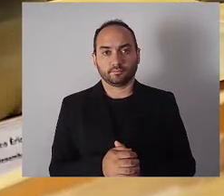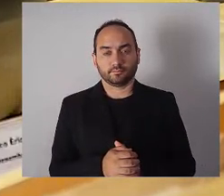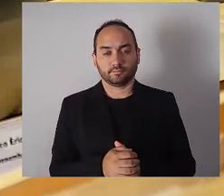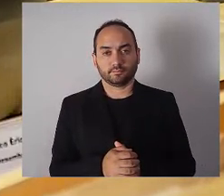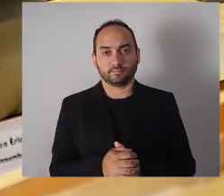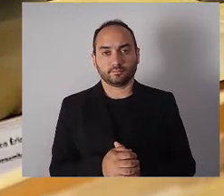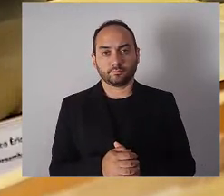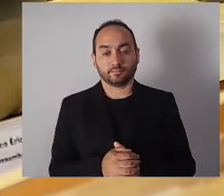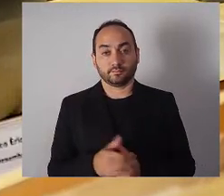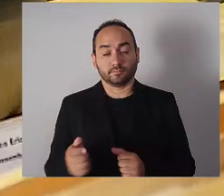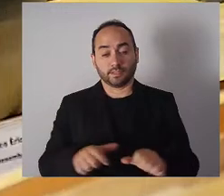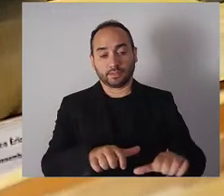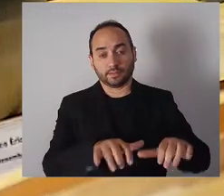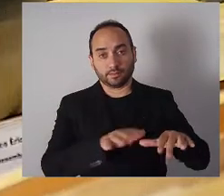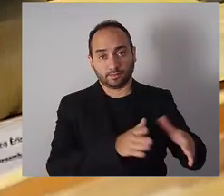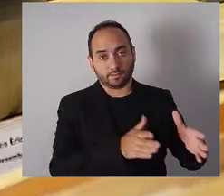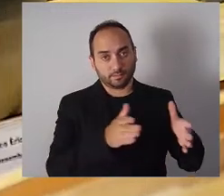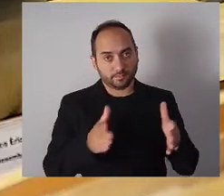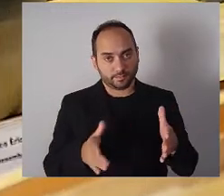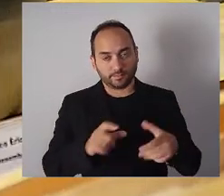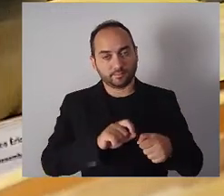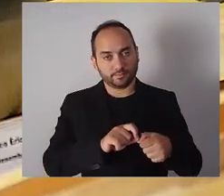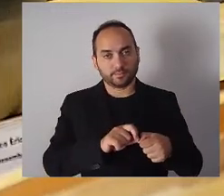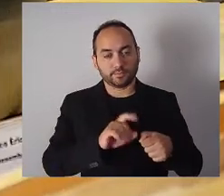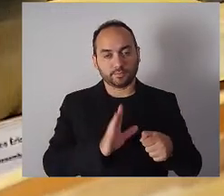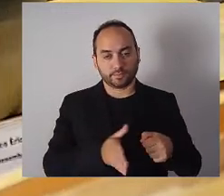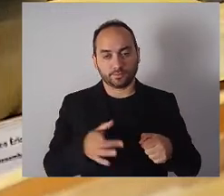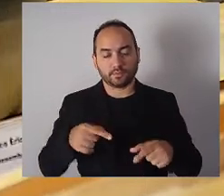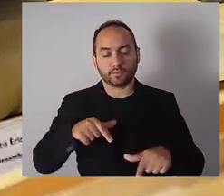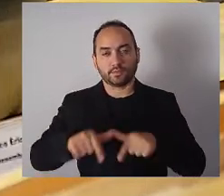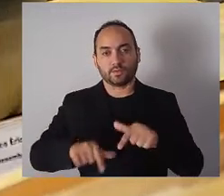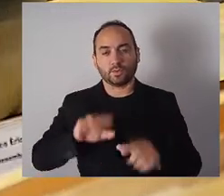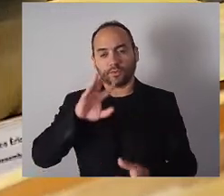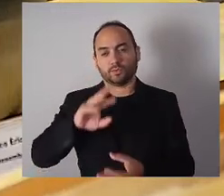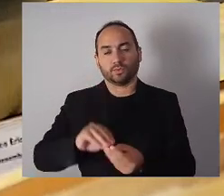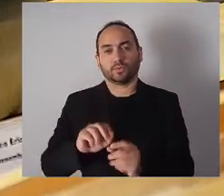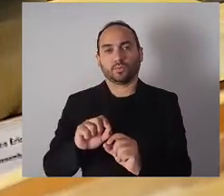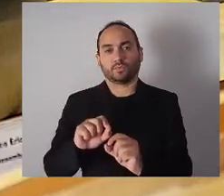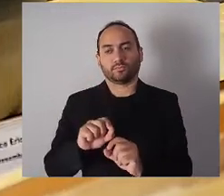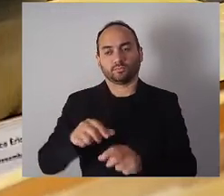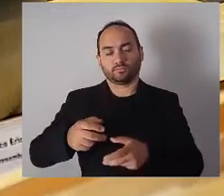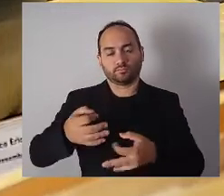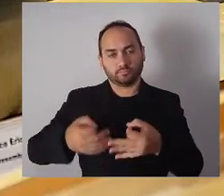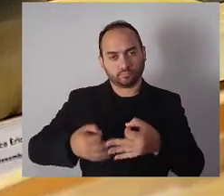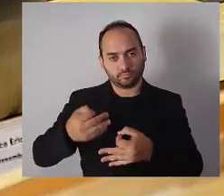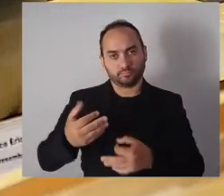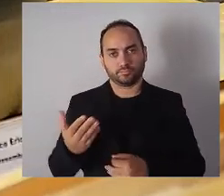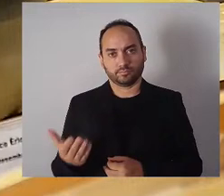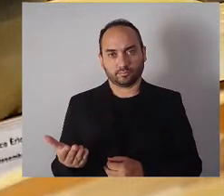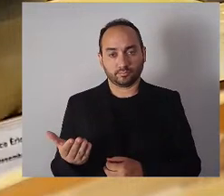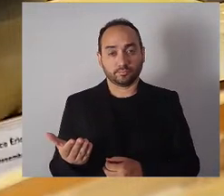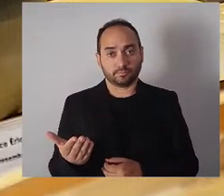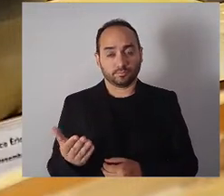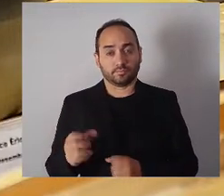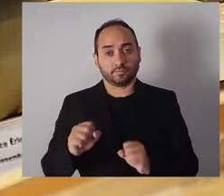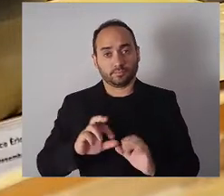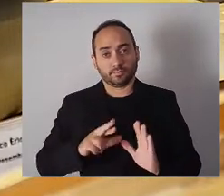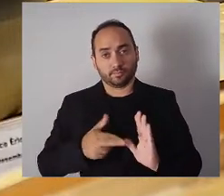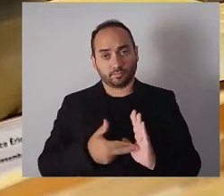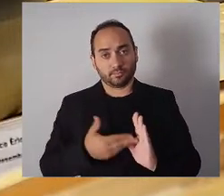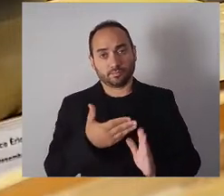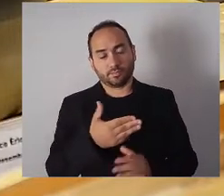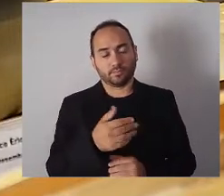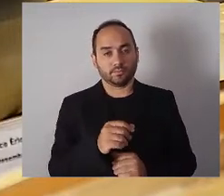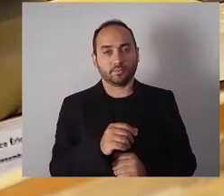na sessão ordinária realizada, este tribunal concluiu o julgamento do RESP, de relatoria do ministro Raul Araújo,